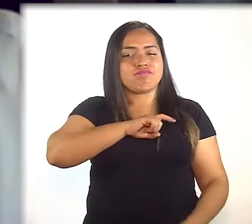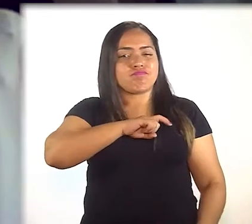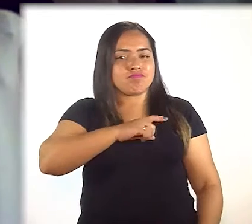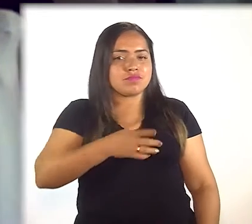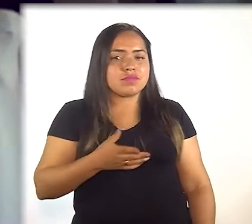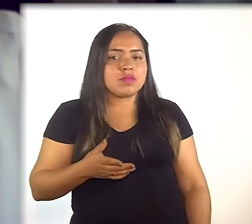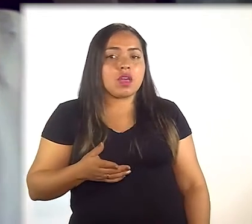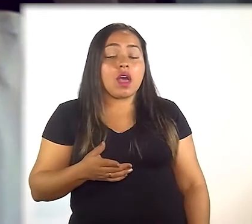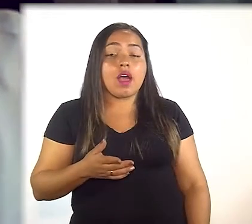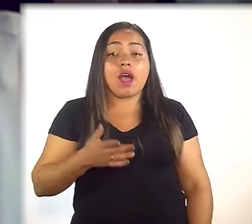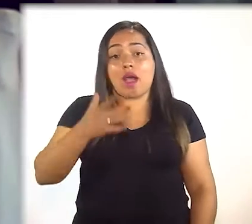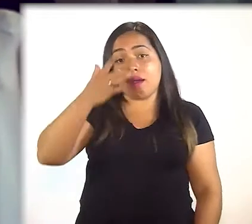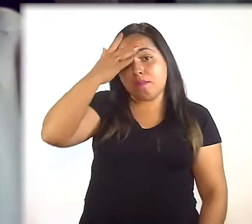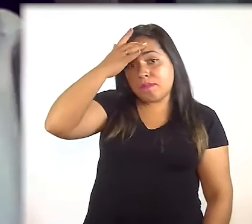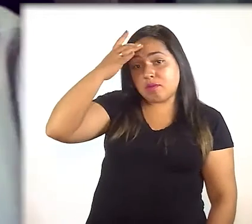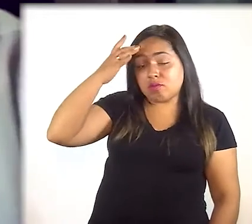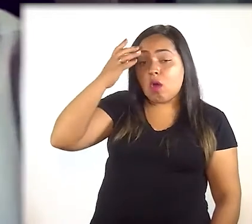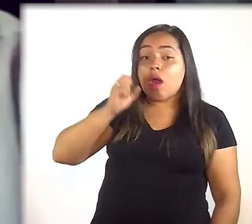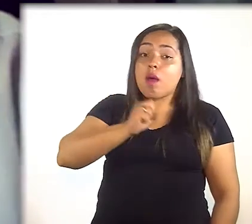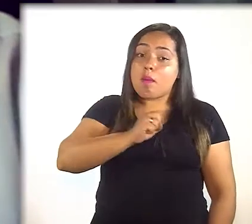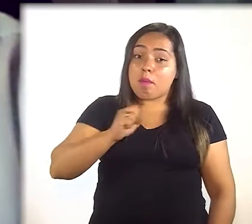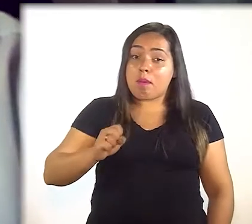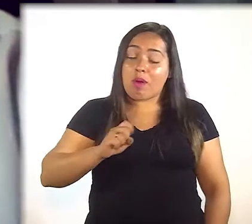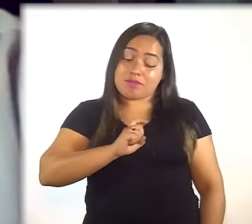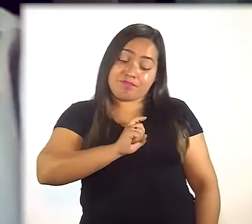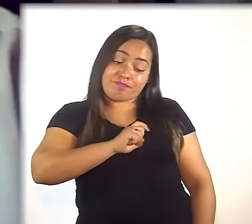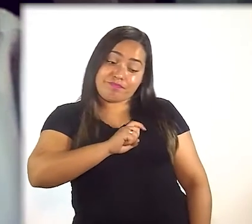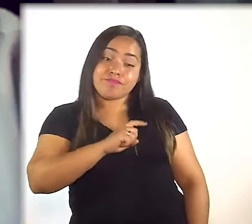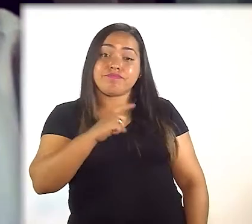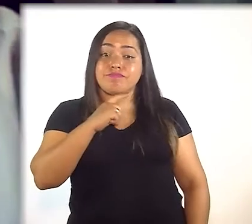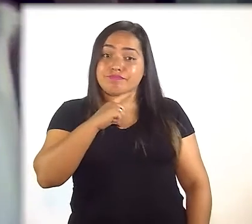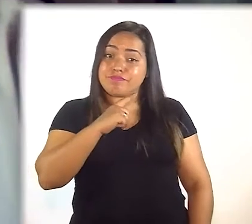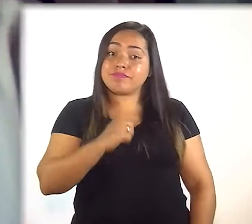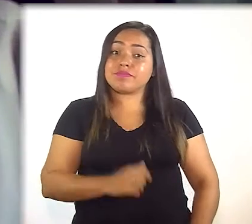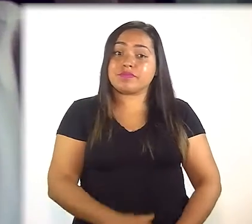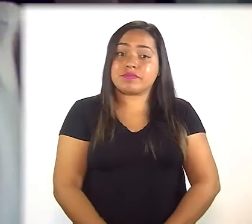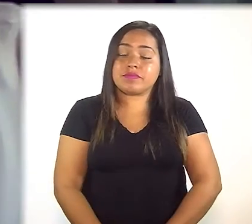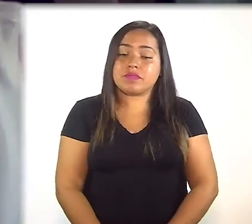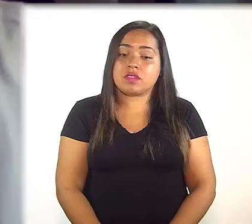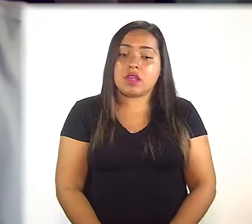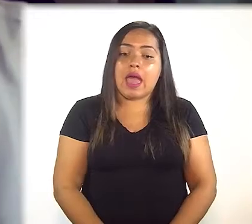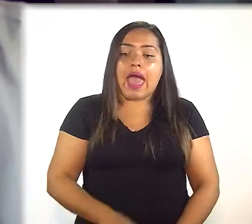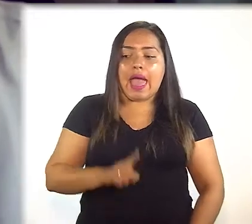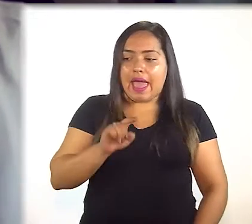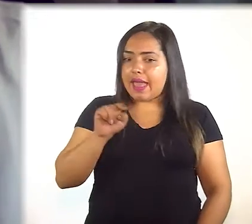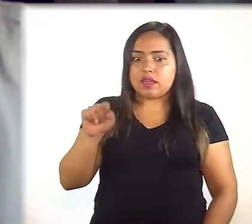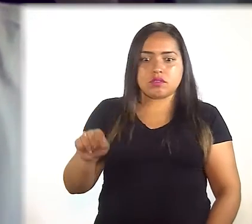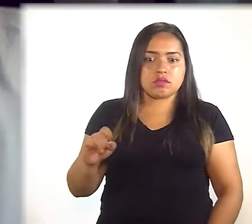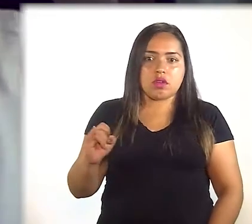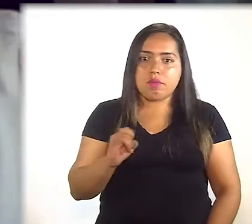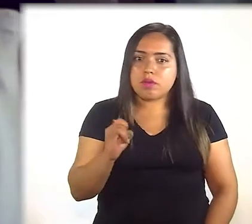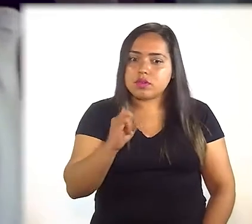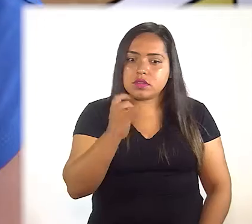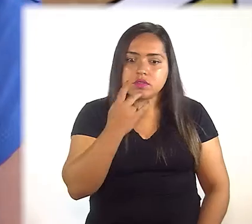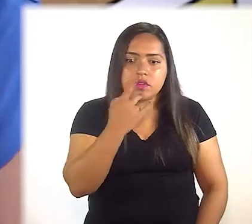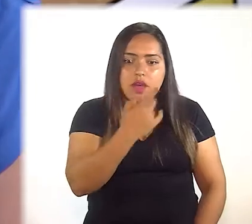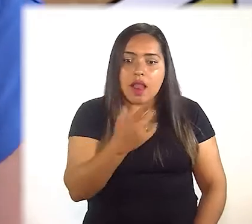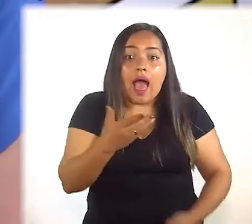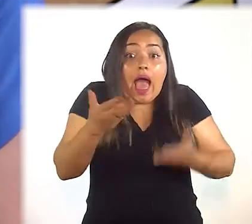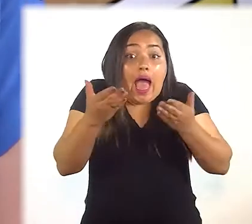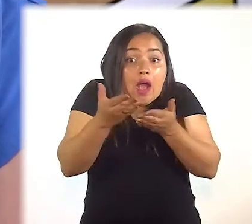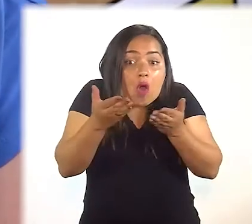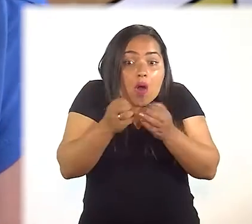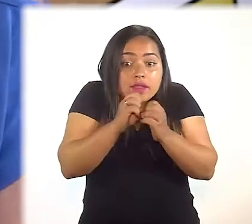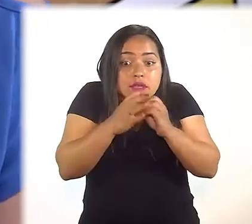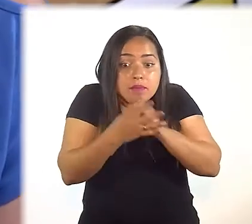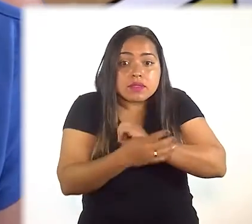você sabe como é o ser humano. Então, acontece de alguém estar de má fé. Era